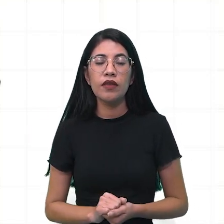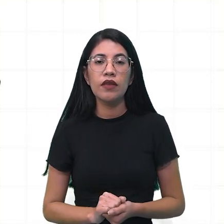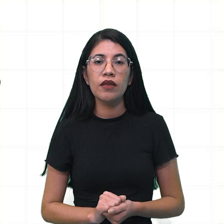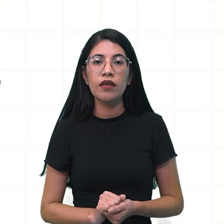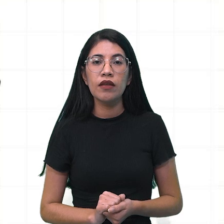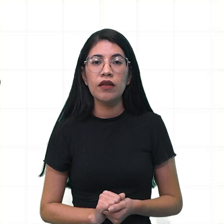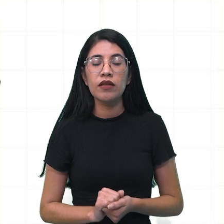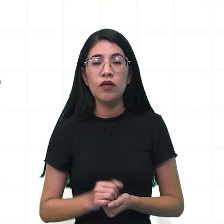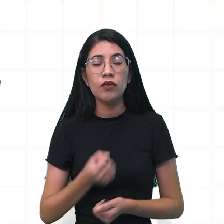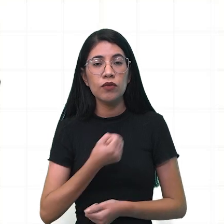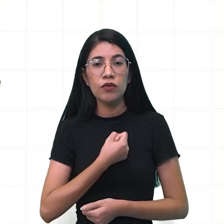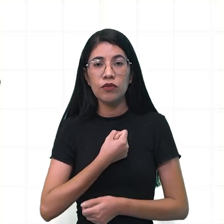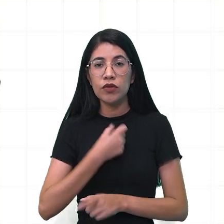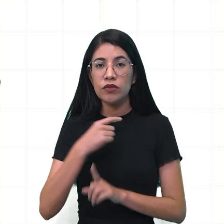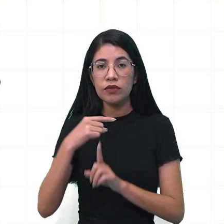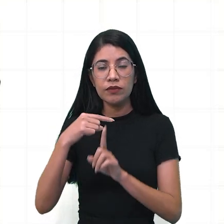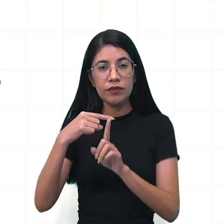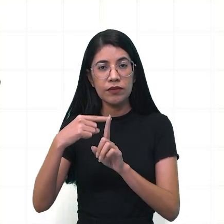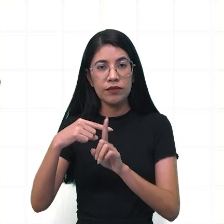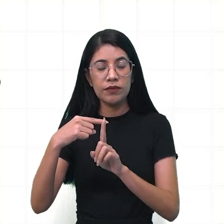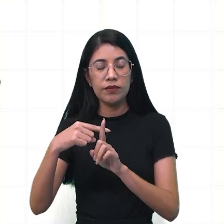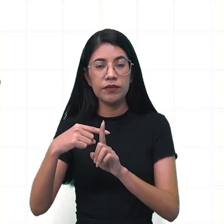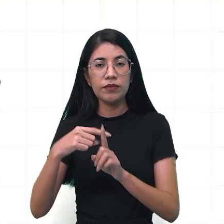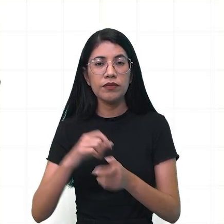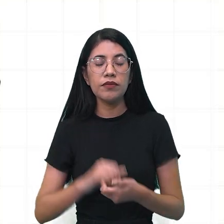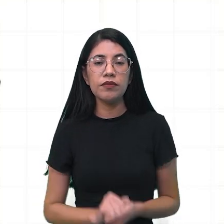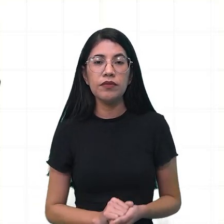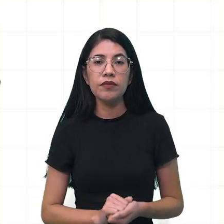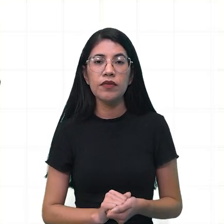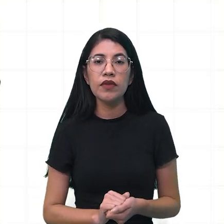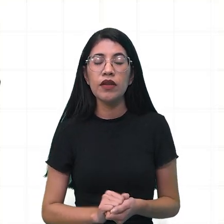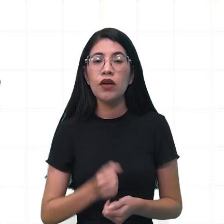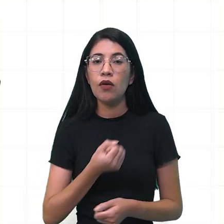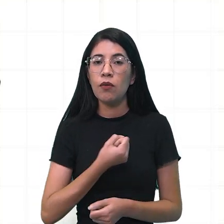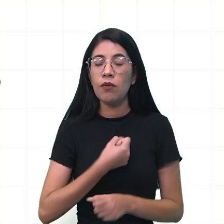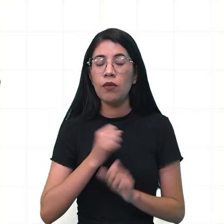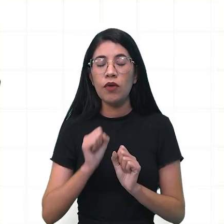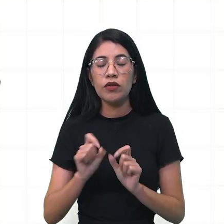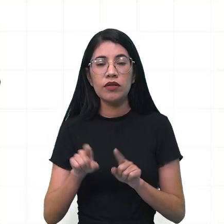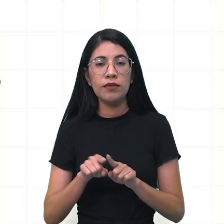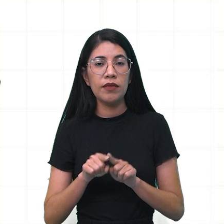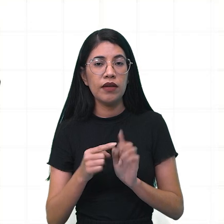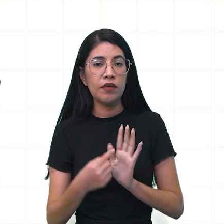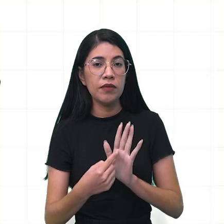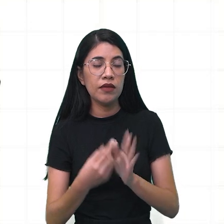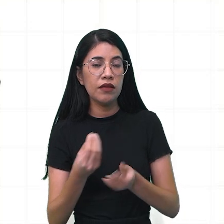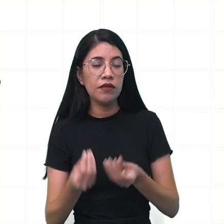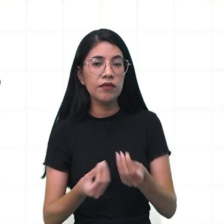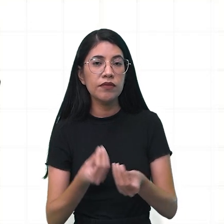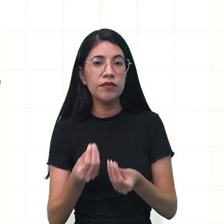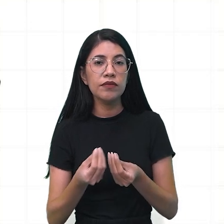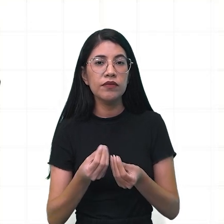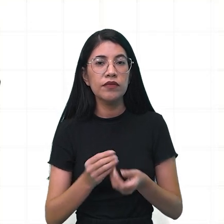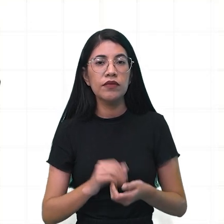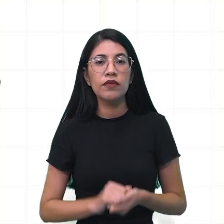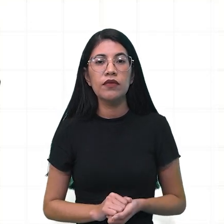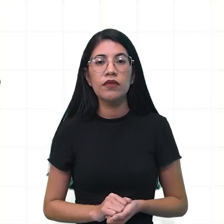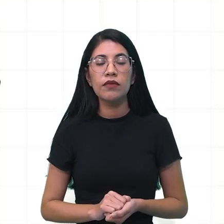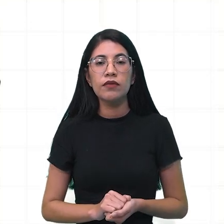denominados números positivos esses números também podem ser representados tá